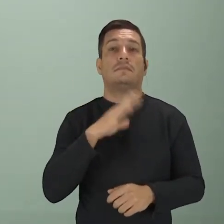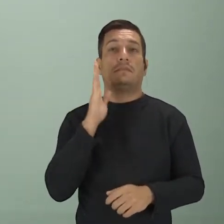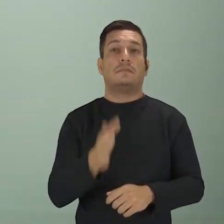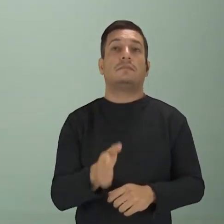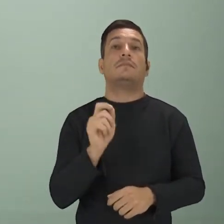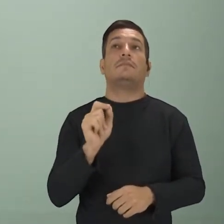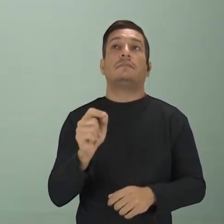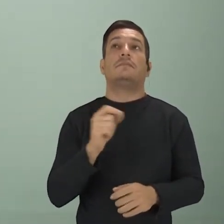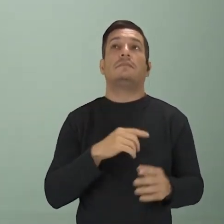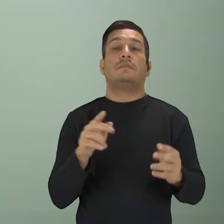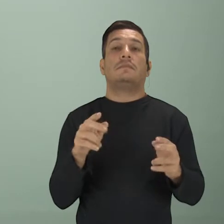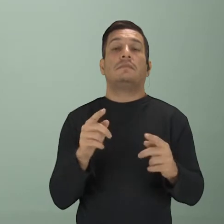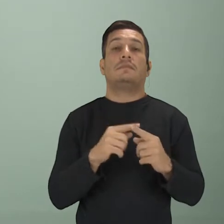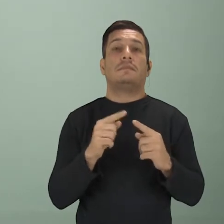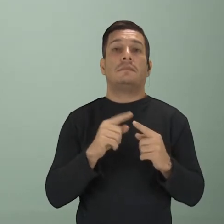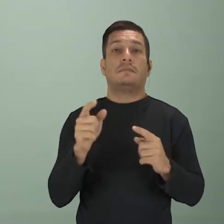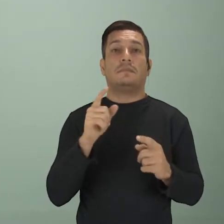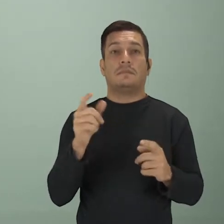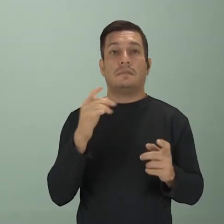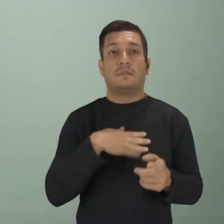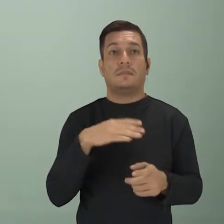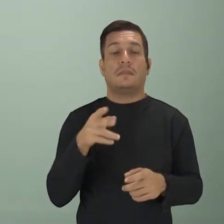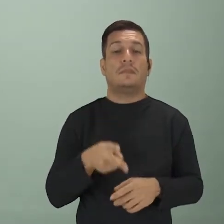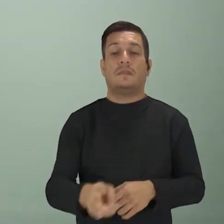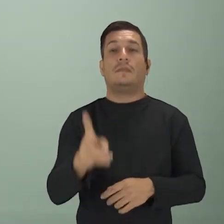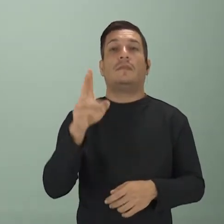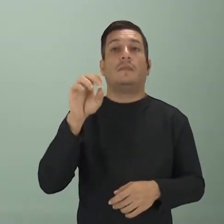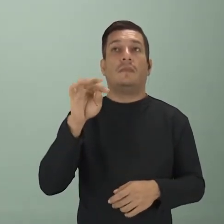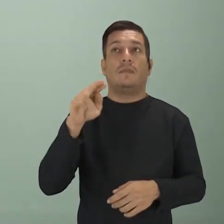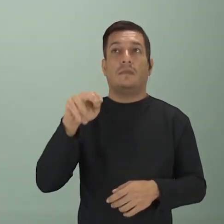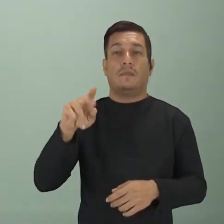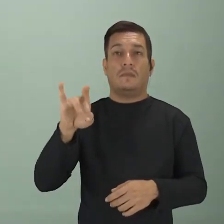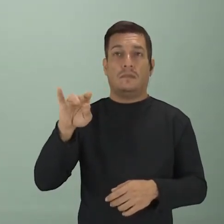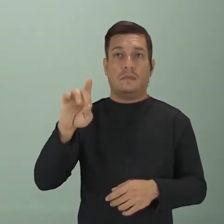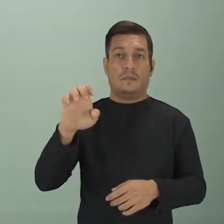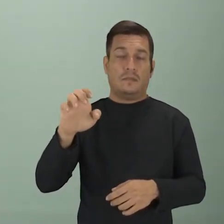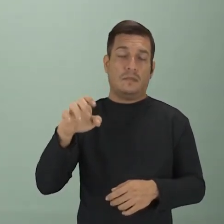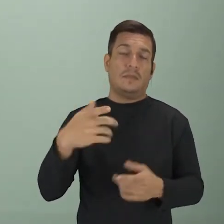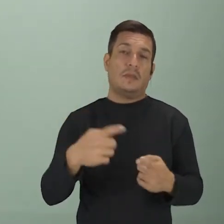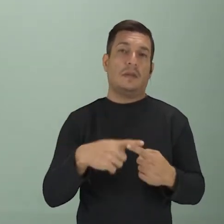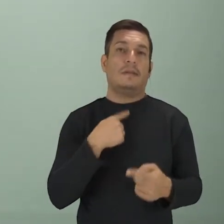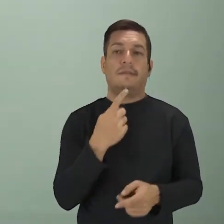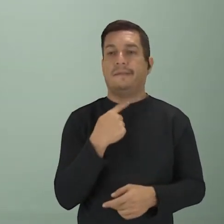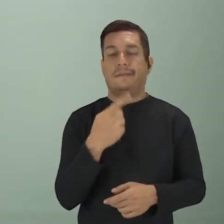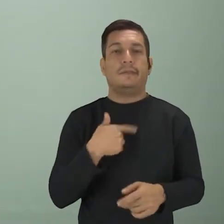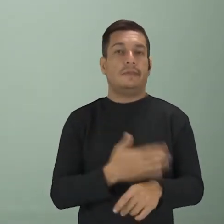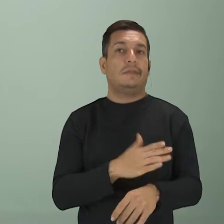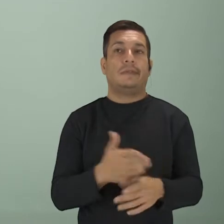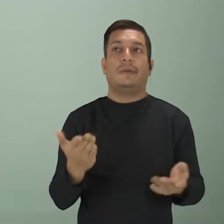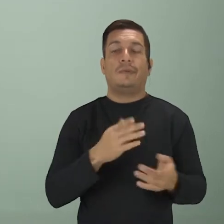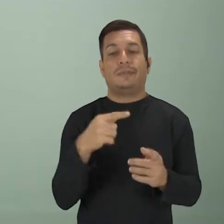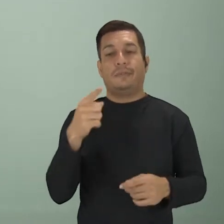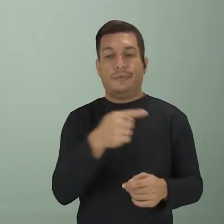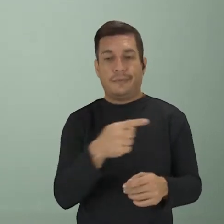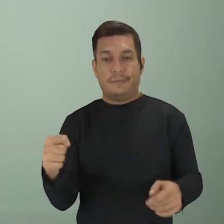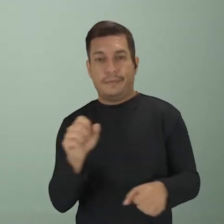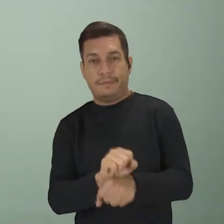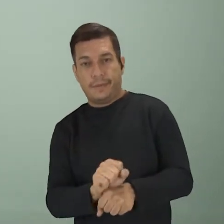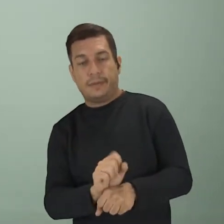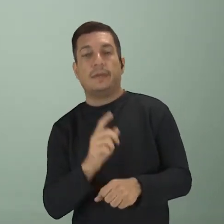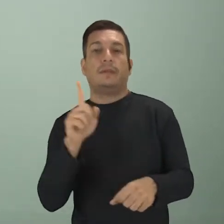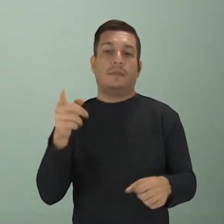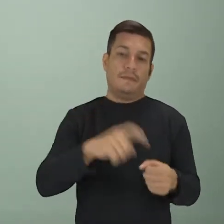se adapta e ele fica preparado para receber um outro estímulo, um determinado período de tempo. Então